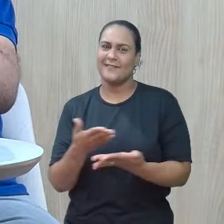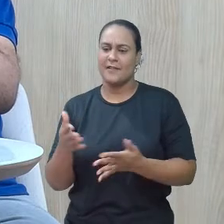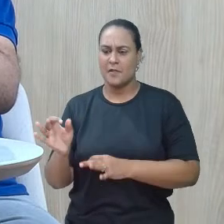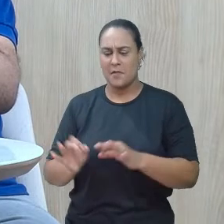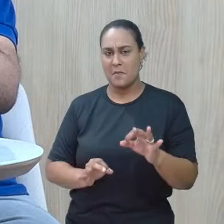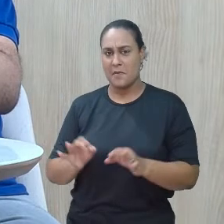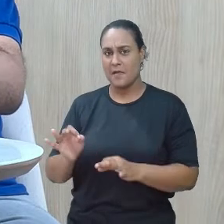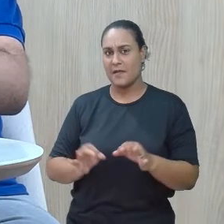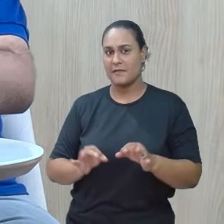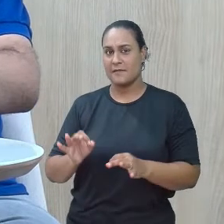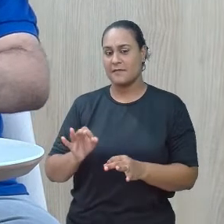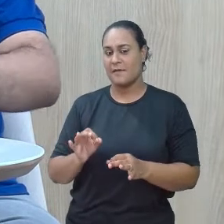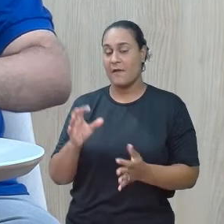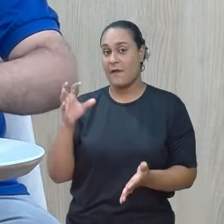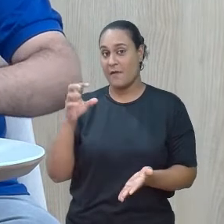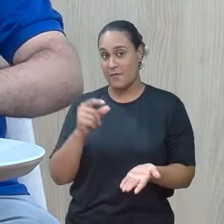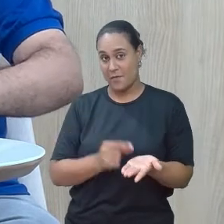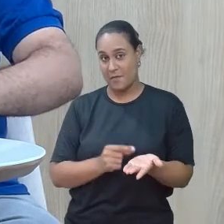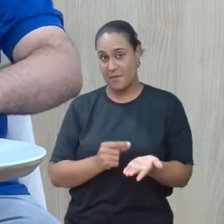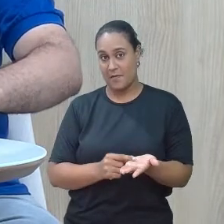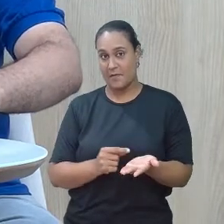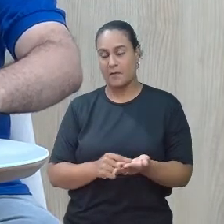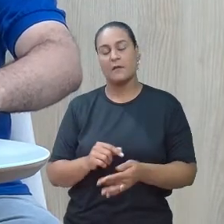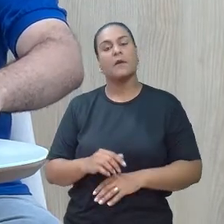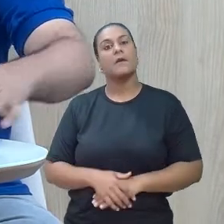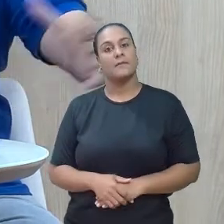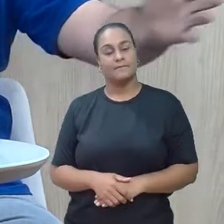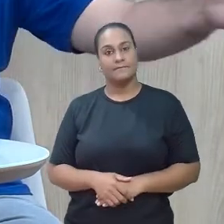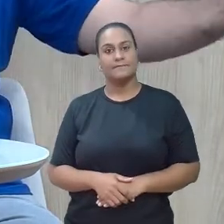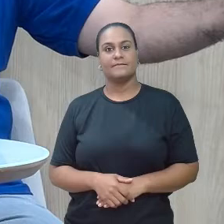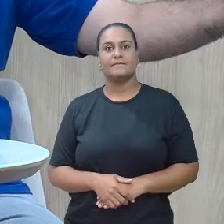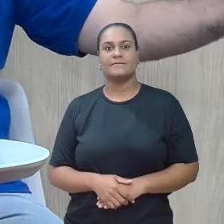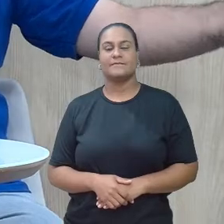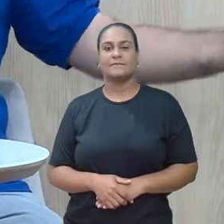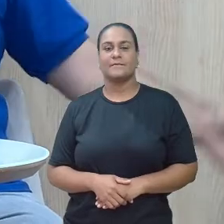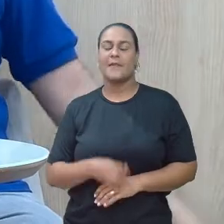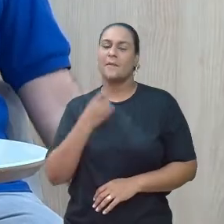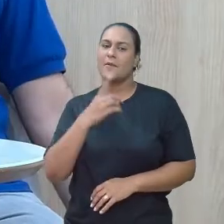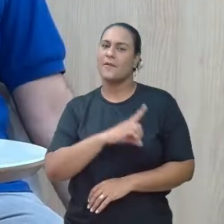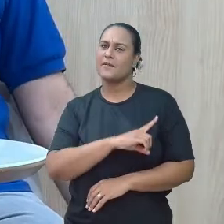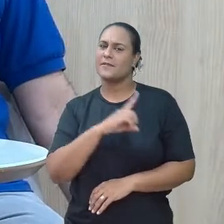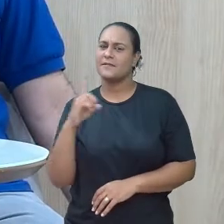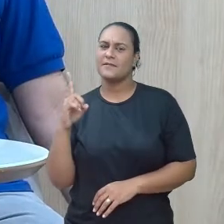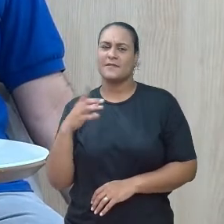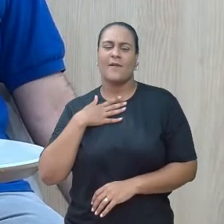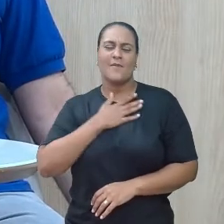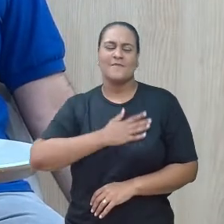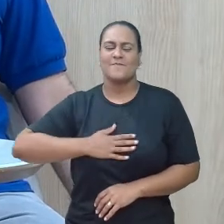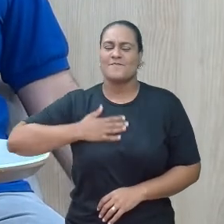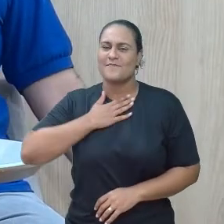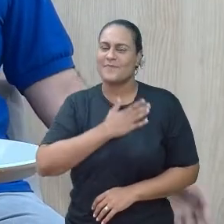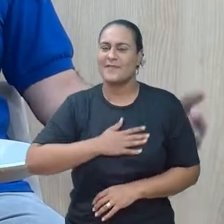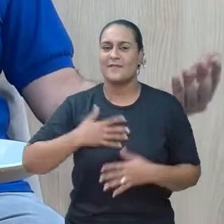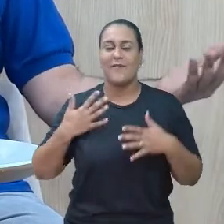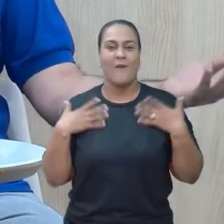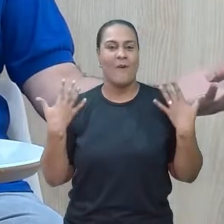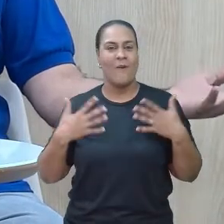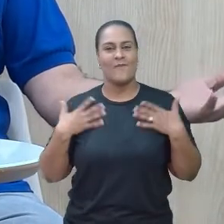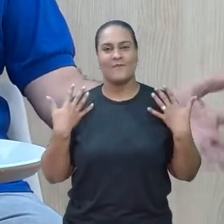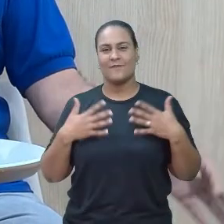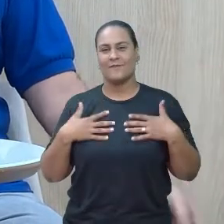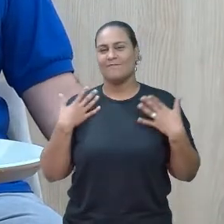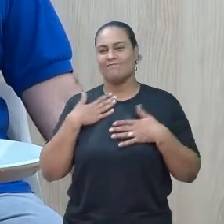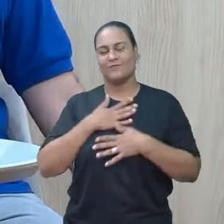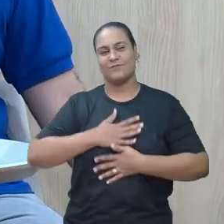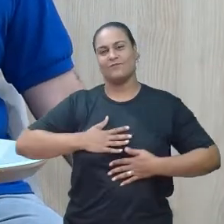aqui no aplicativo. Agora sim, hein? Bom dia! É sempre o quê? Um enorme prazer, alegria, satisfação